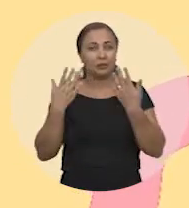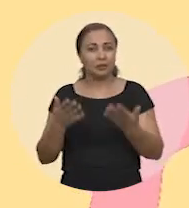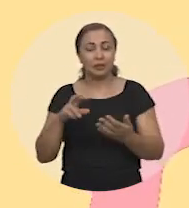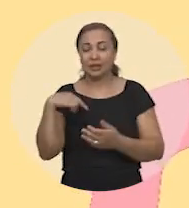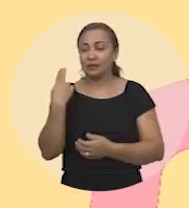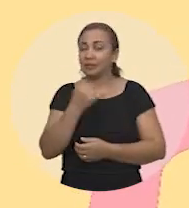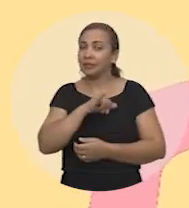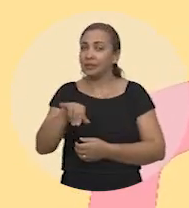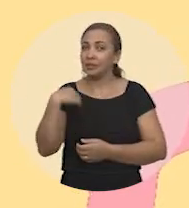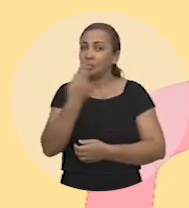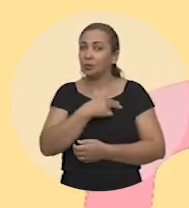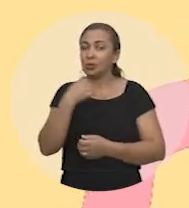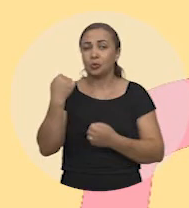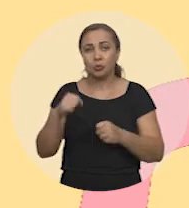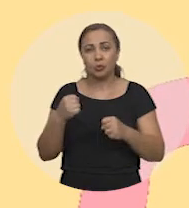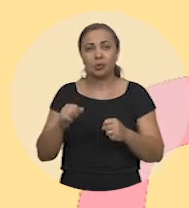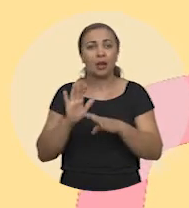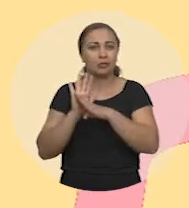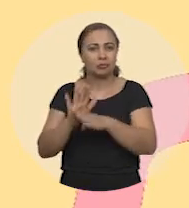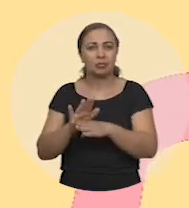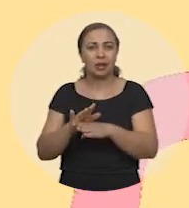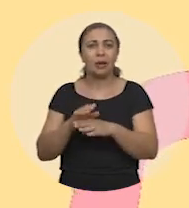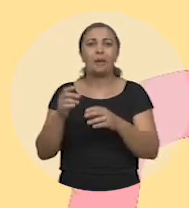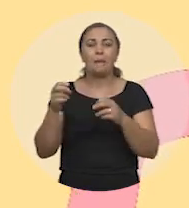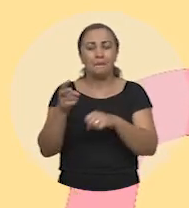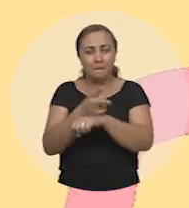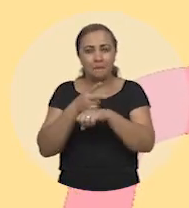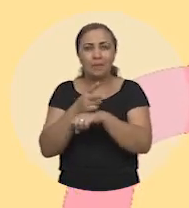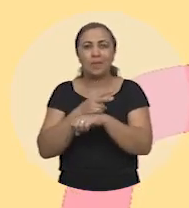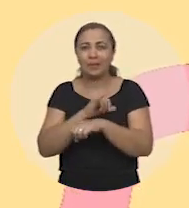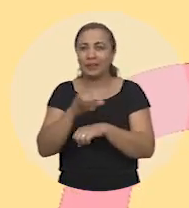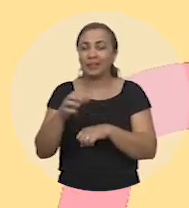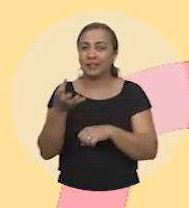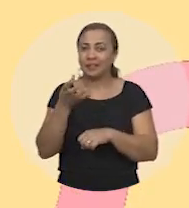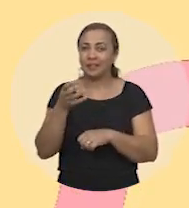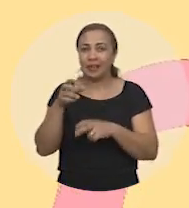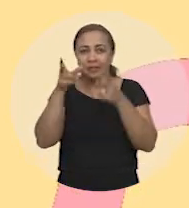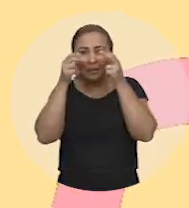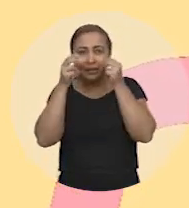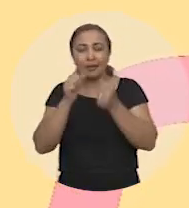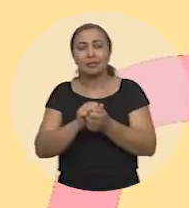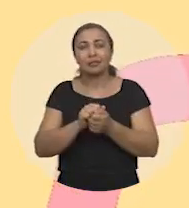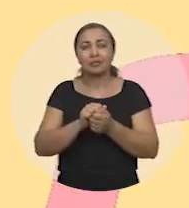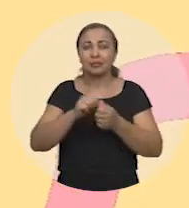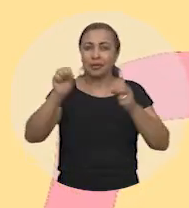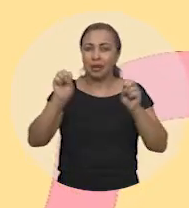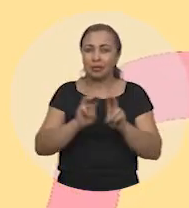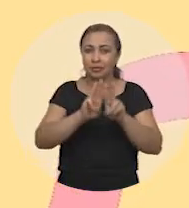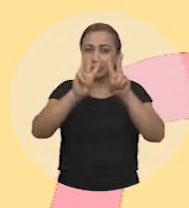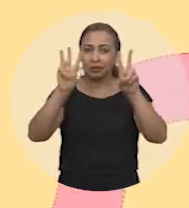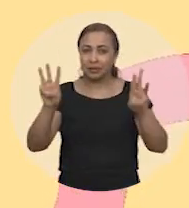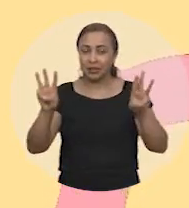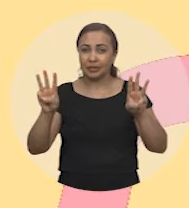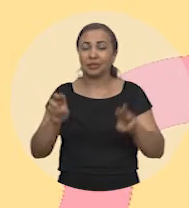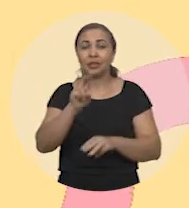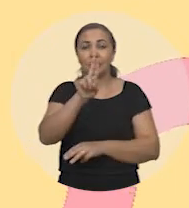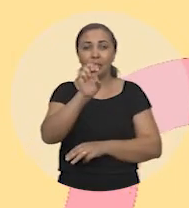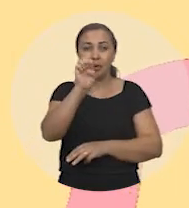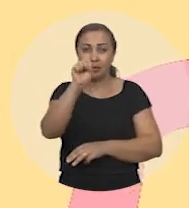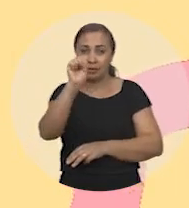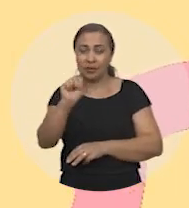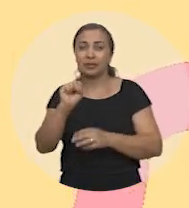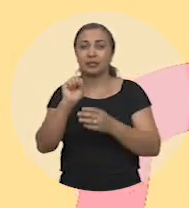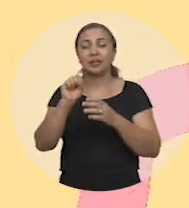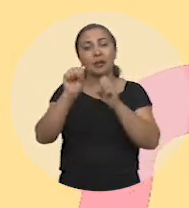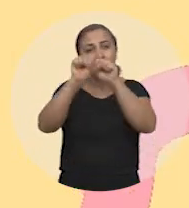então assim Se pudermos ajudar né nos procure quem tiver interesse pode nos procurar através de sete da vez que